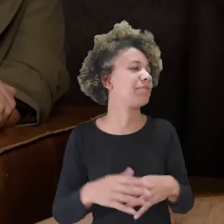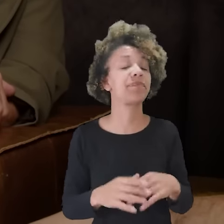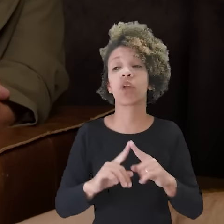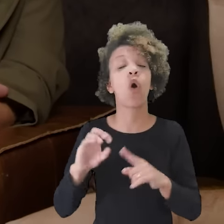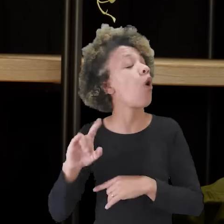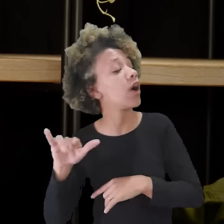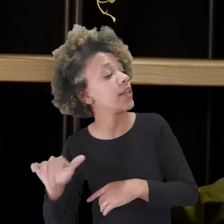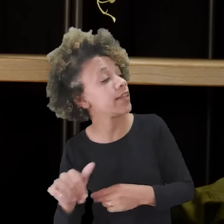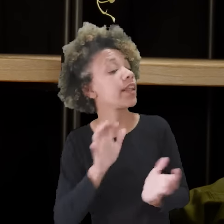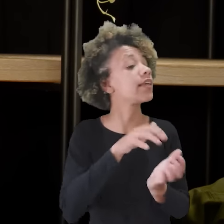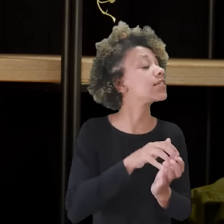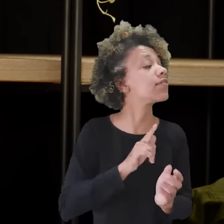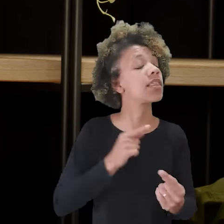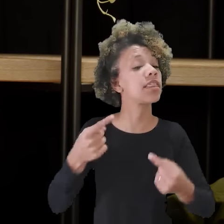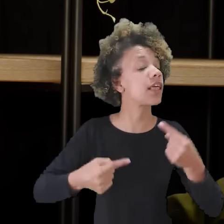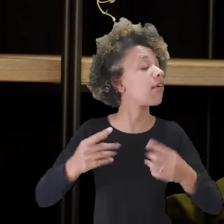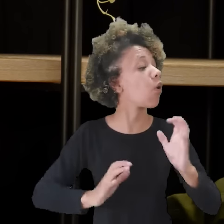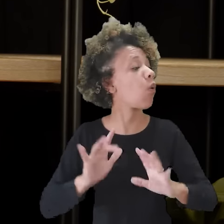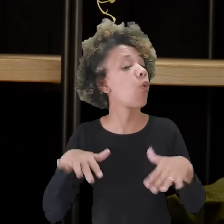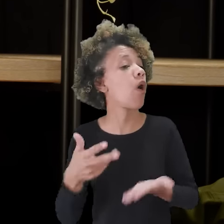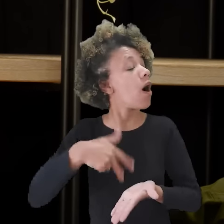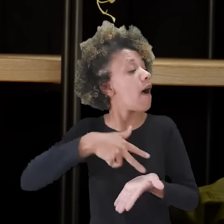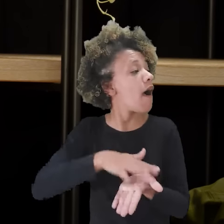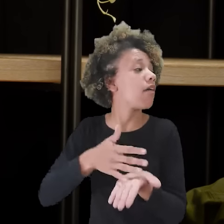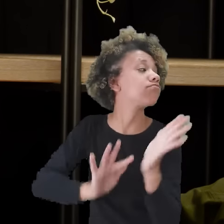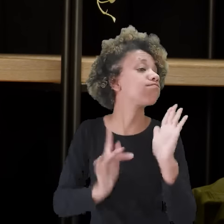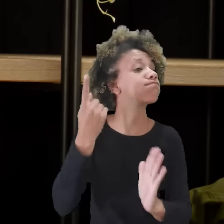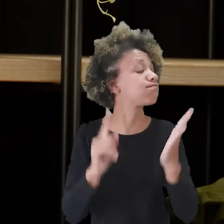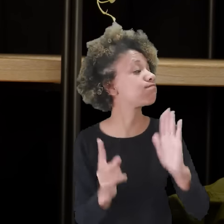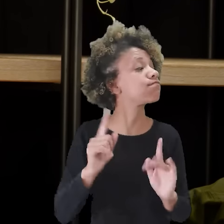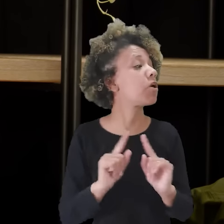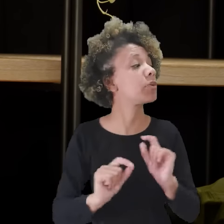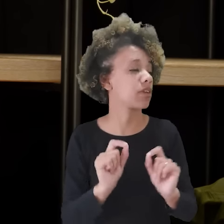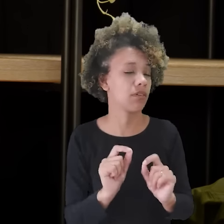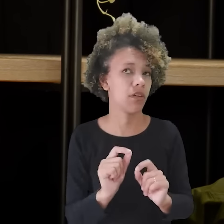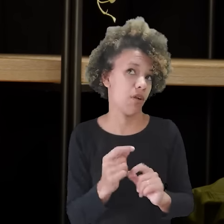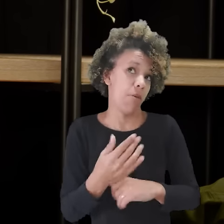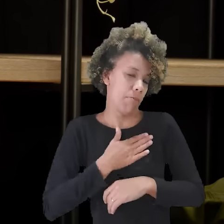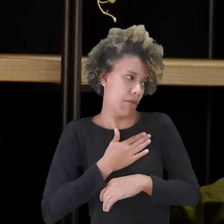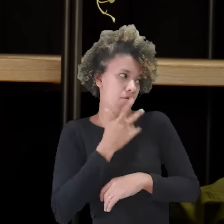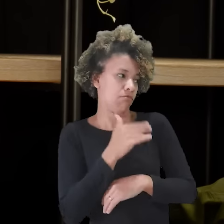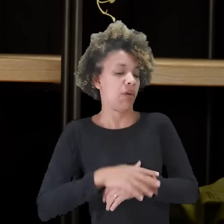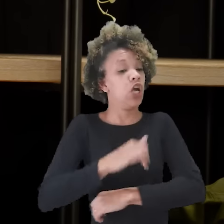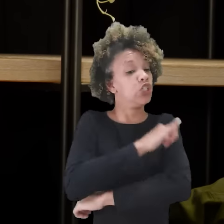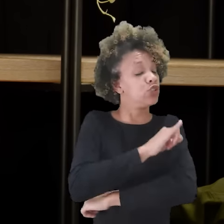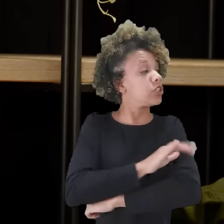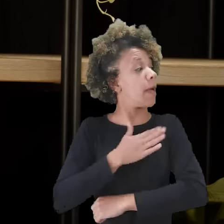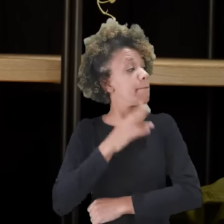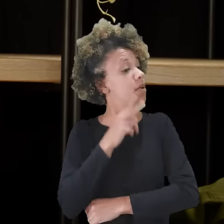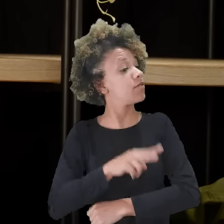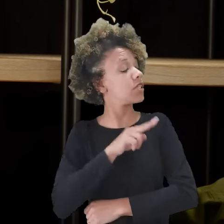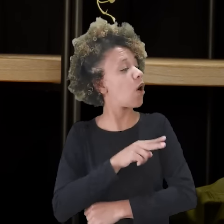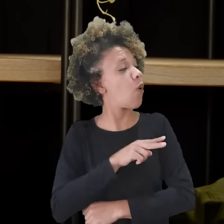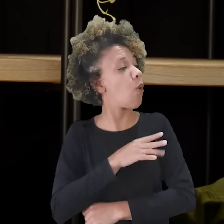Recife qual que é essa coisa do carnaval porque porque assim que com a minha visão Rio de Janeiro na minha